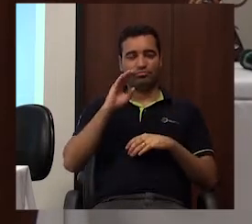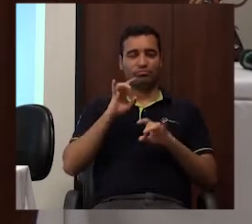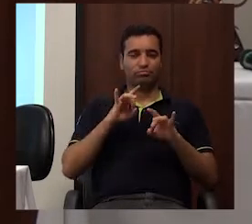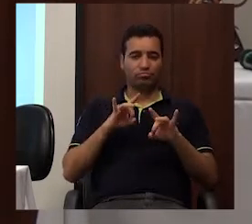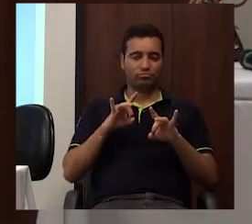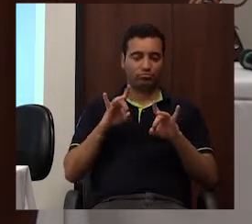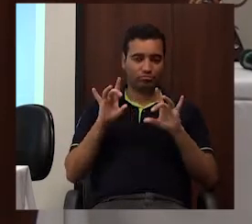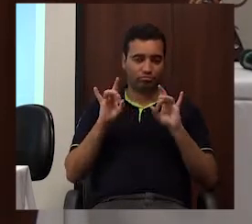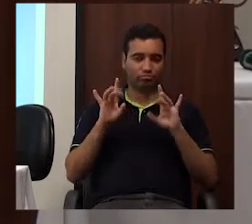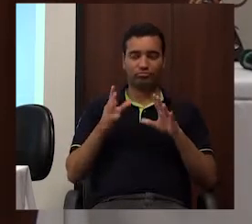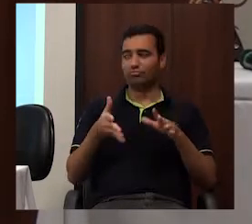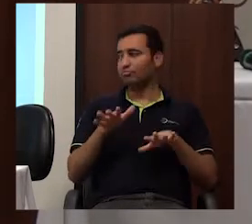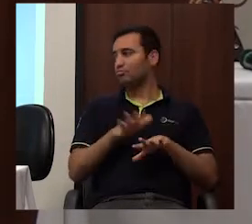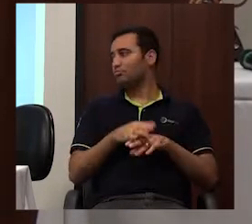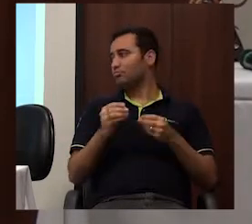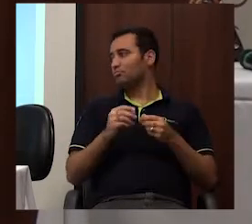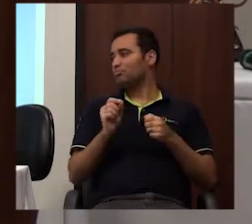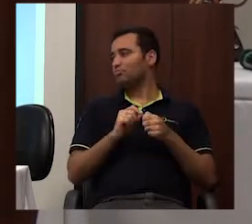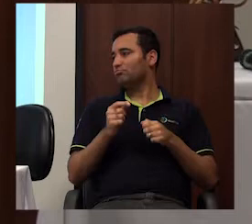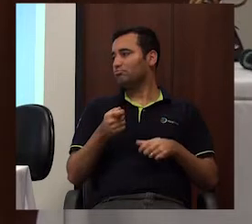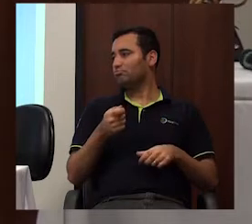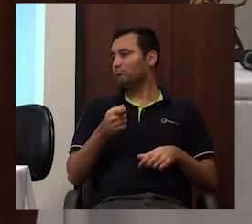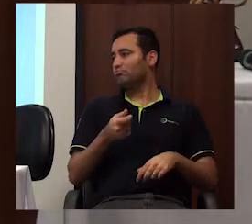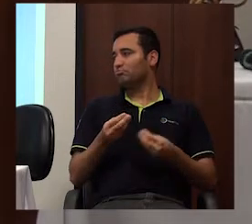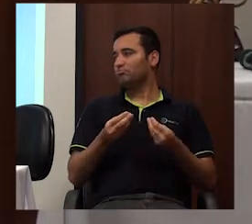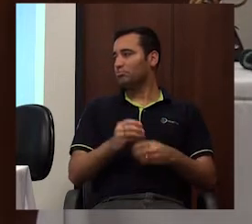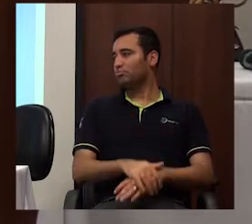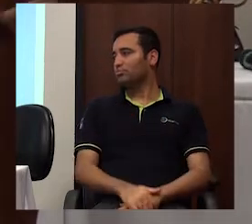inclusiva, né? Como é que mexe aqui?